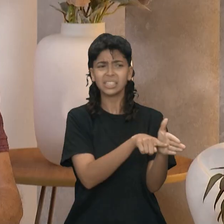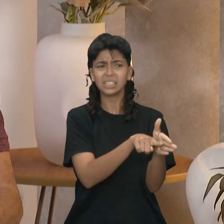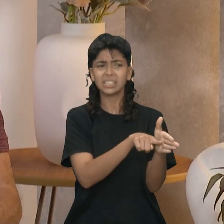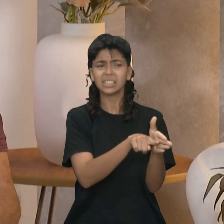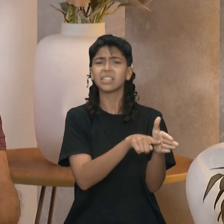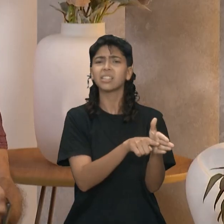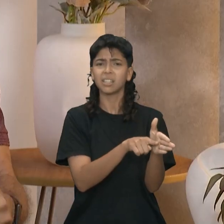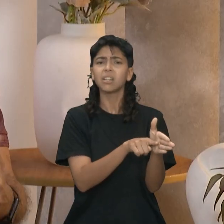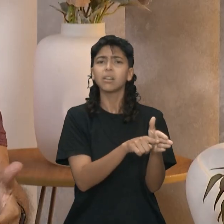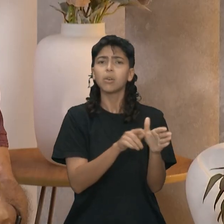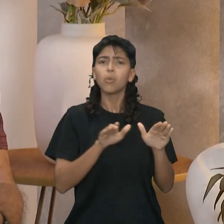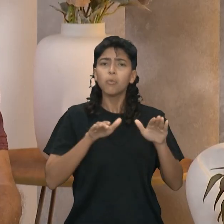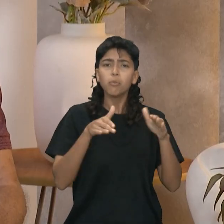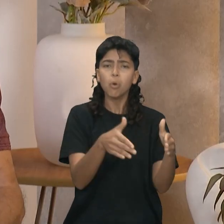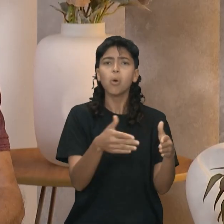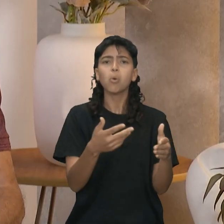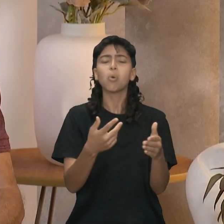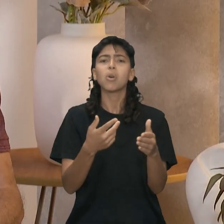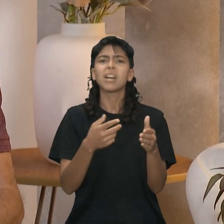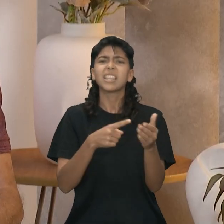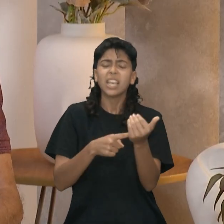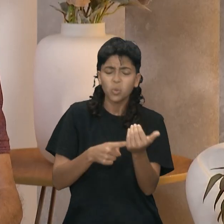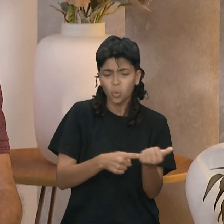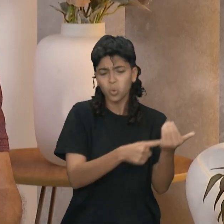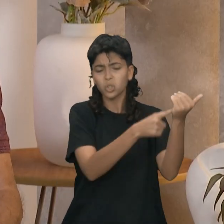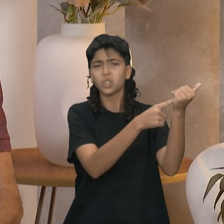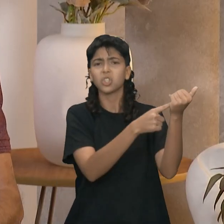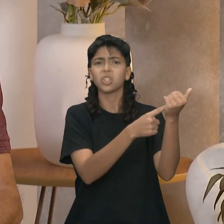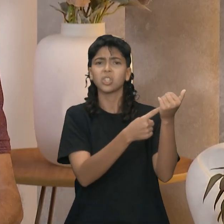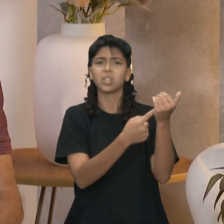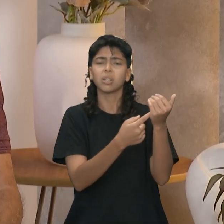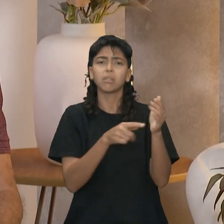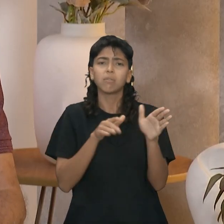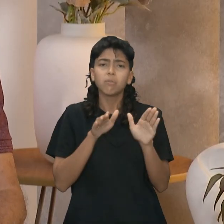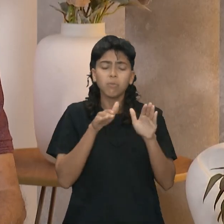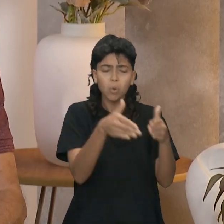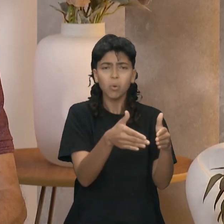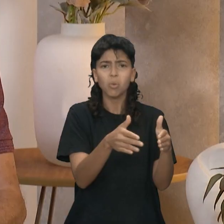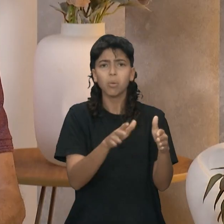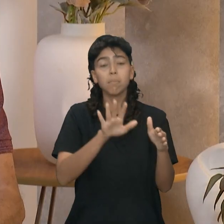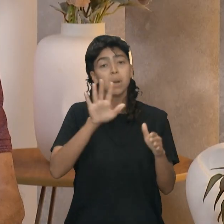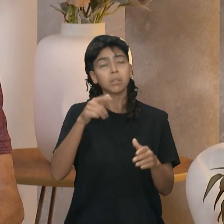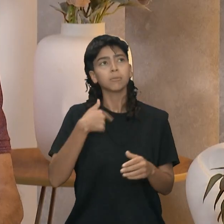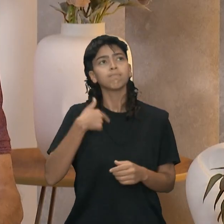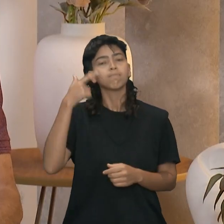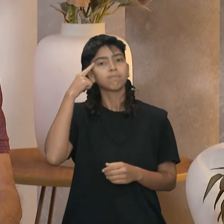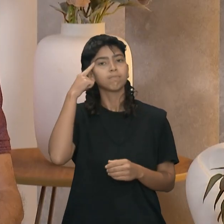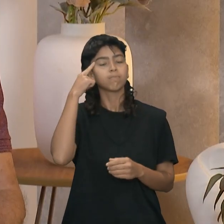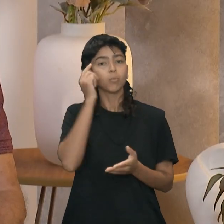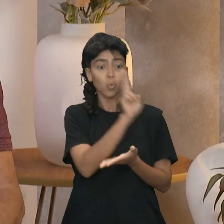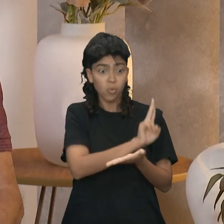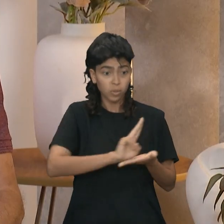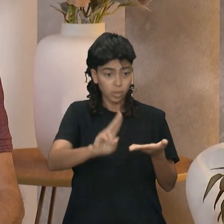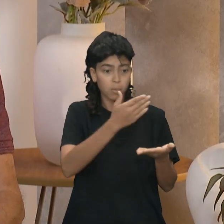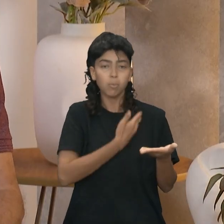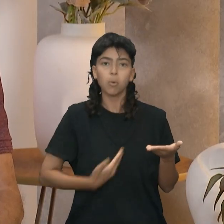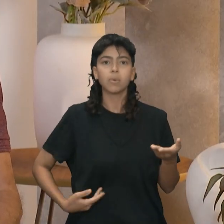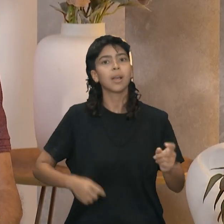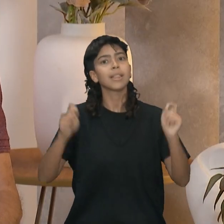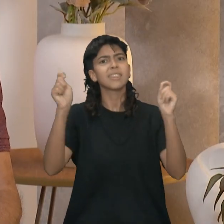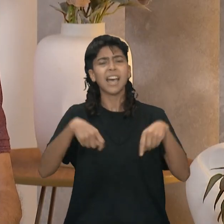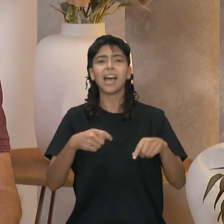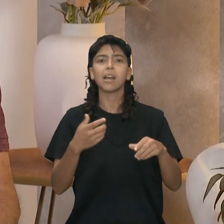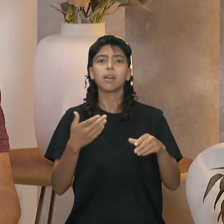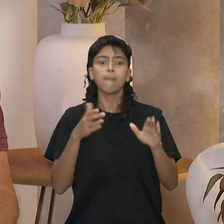desenvolvimento científico e tecnológico do país, né? Mas acho que a universidade ela pode ser muito mais, ela pode ter um envolvimento muito maior nos problemas